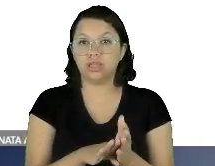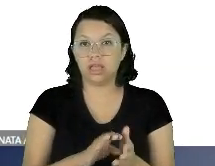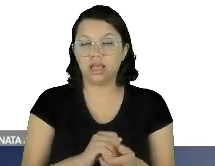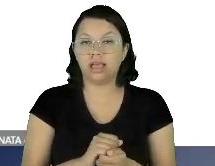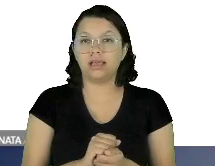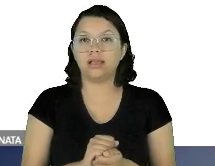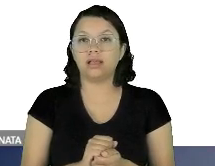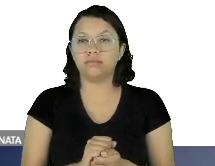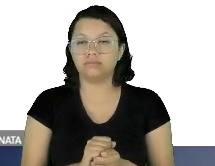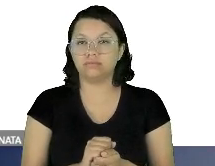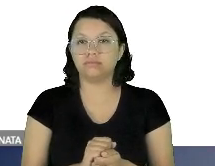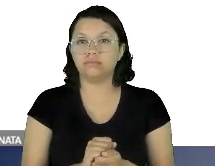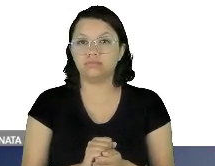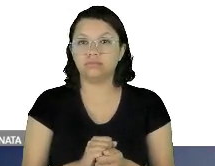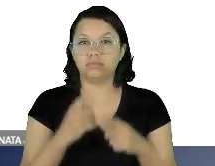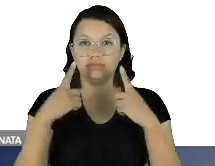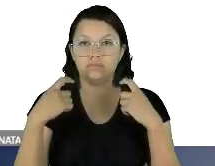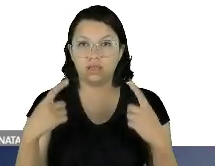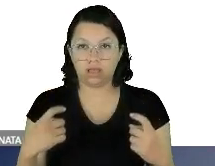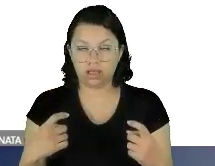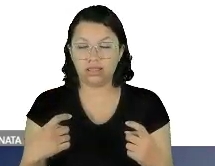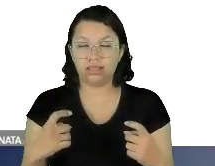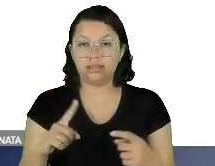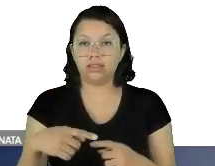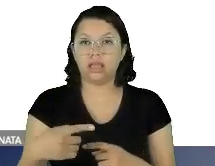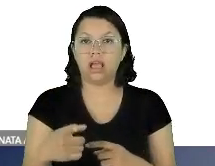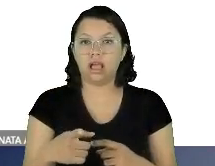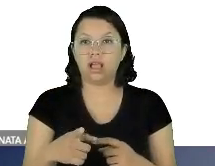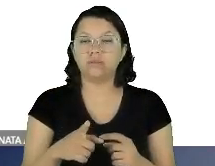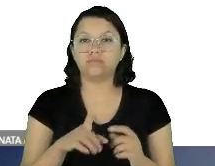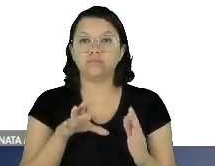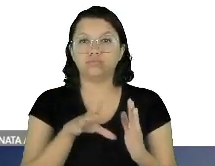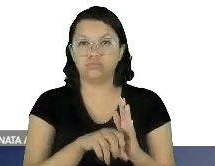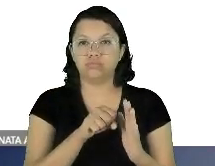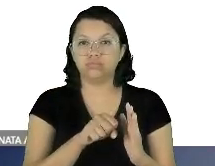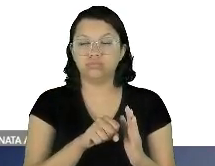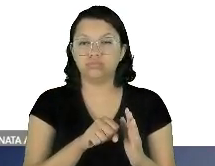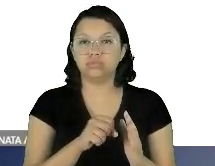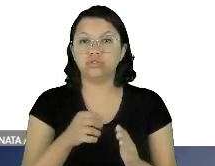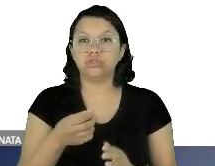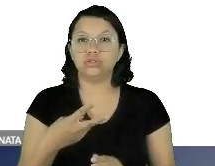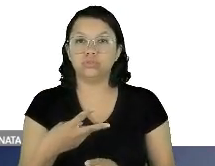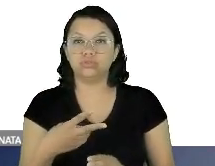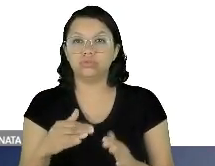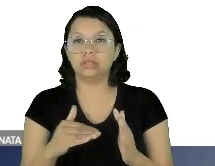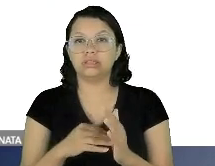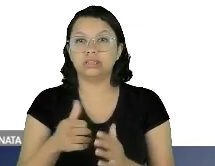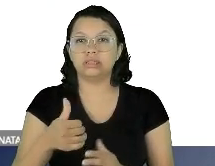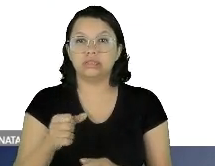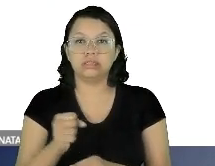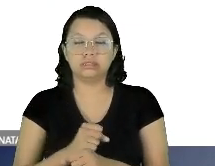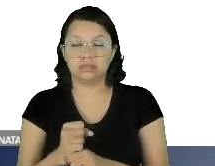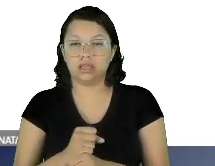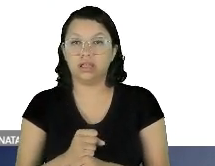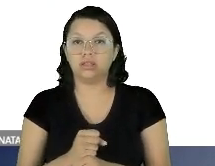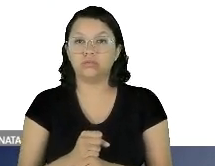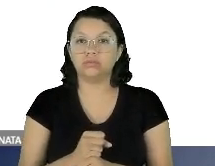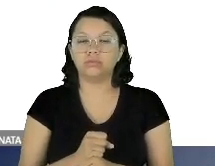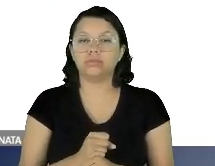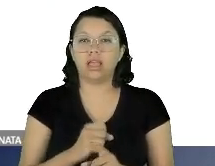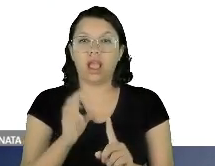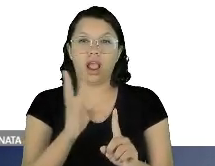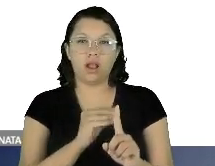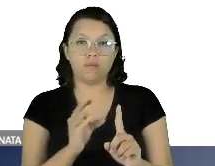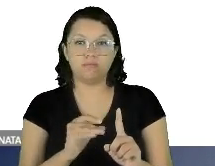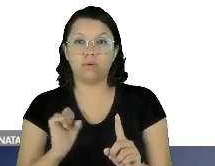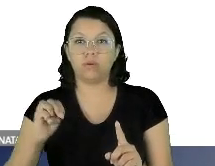a violação sexual mediante fraude, de 2 a 6 anos. A importunação sexual, de 1 a